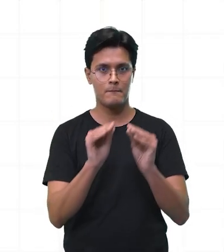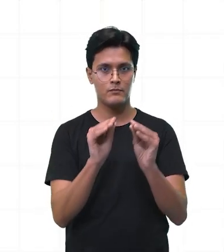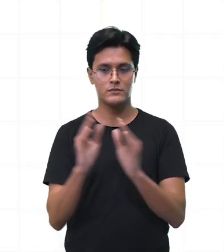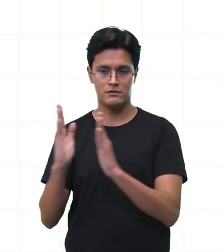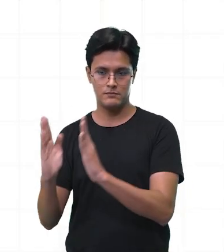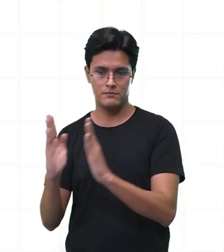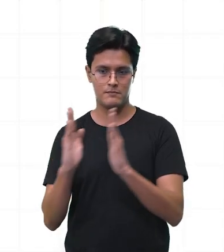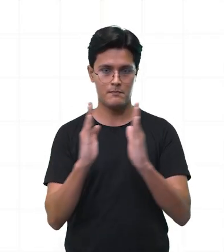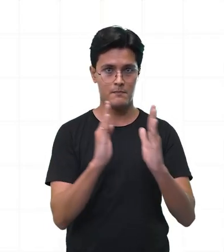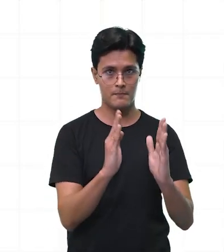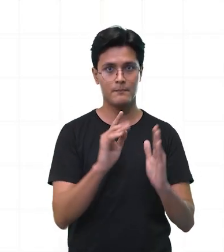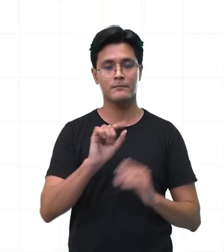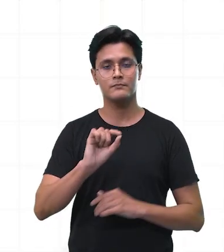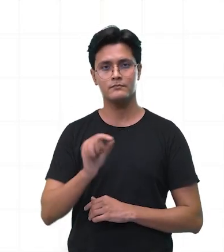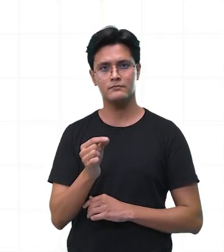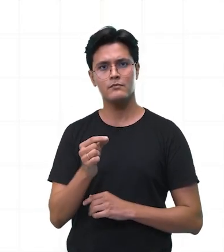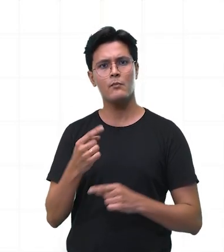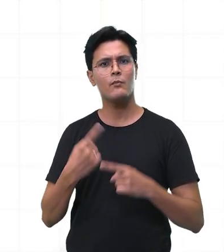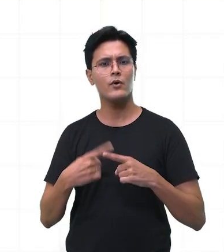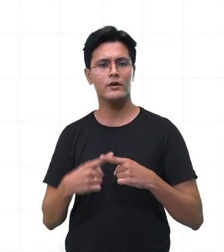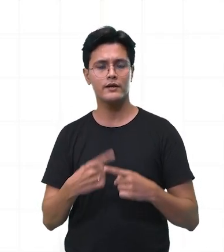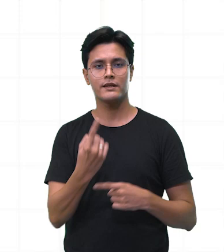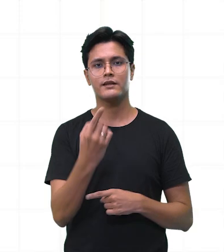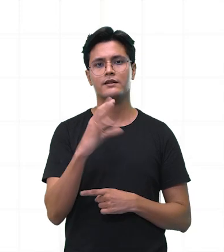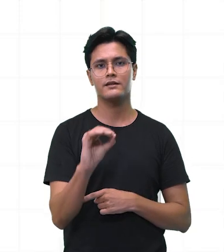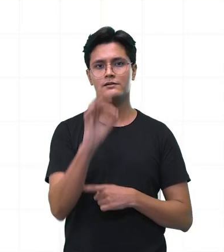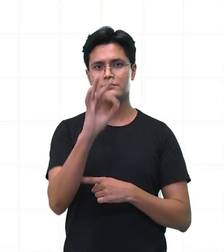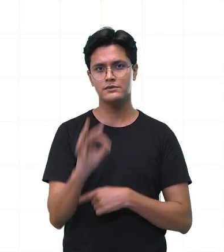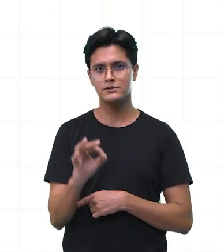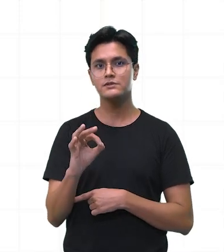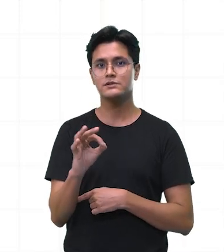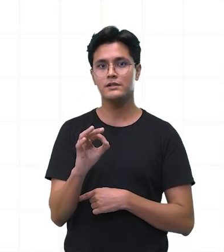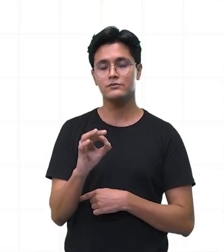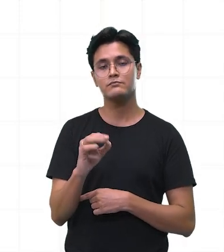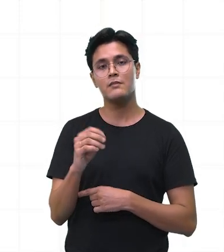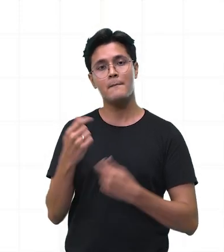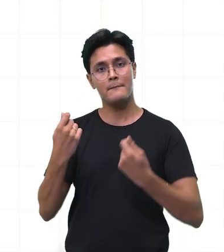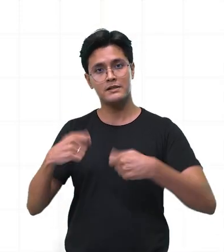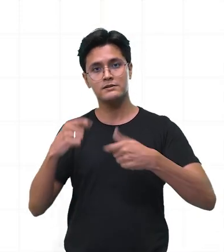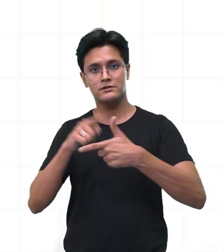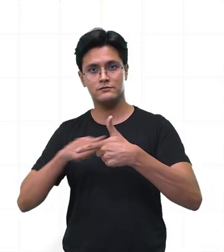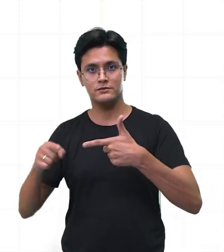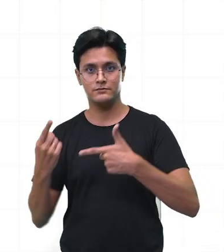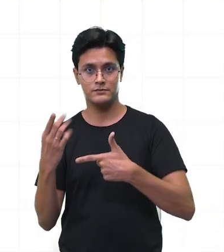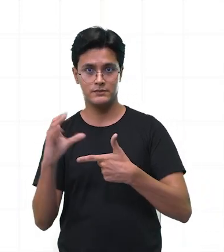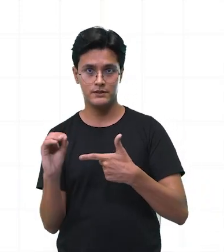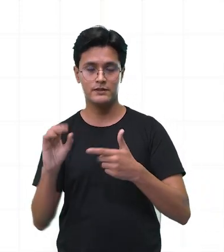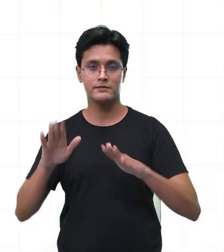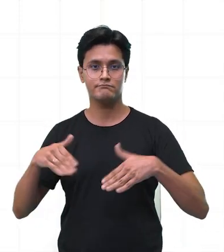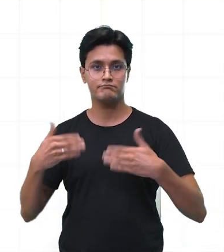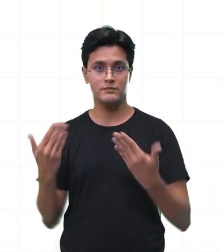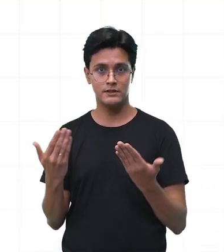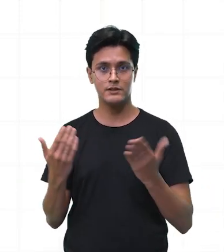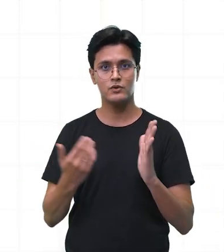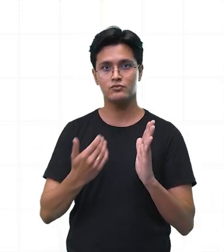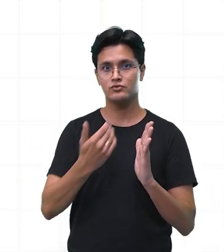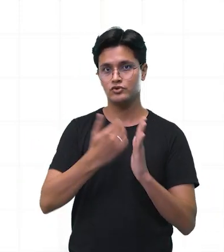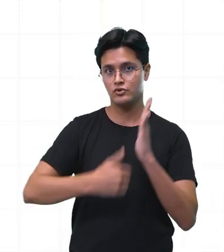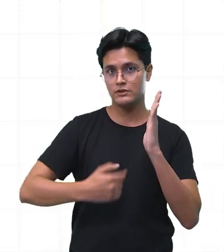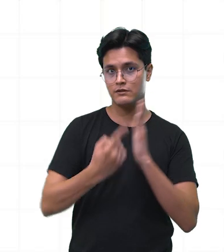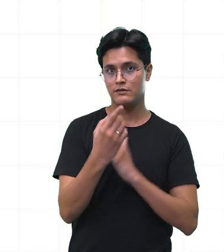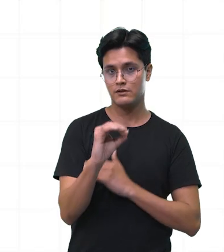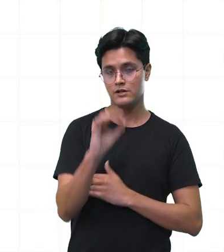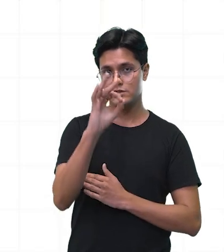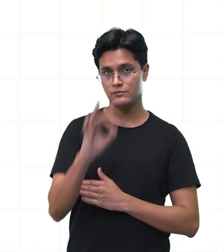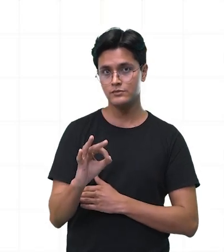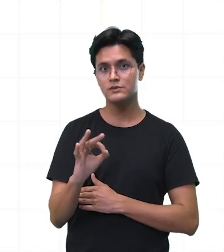alguma coisa. Porque 10% de alguma coisa você divide por 10, certo? Então, ó, você vai diminuir aqui, ó, 10%.